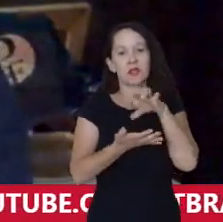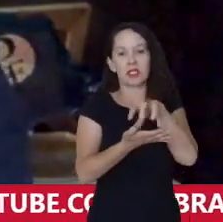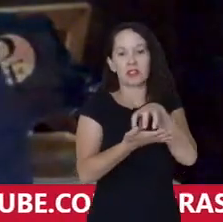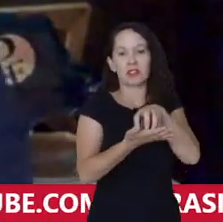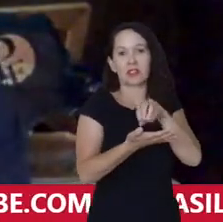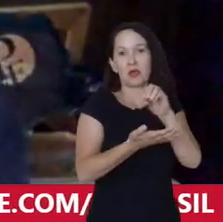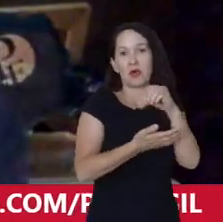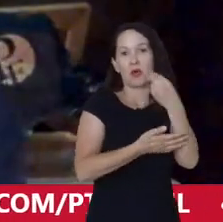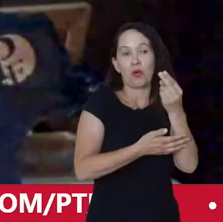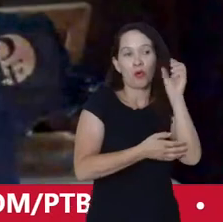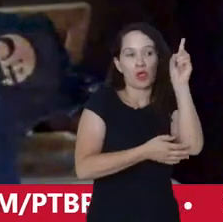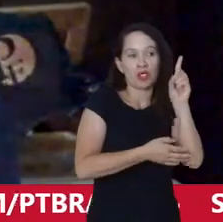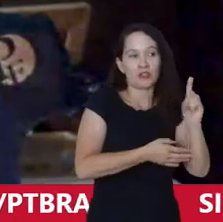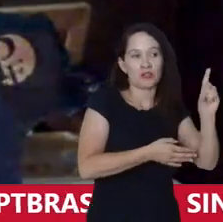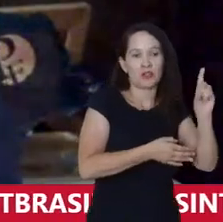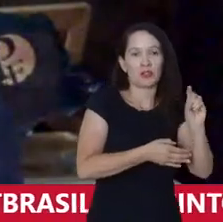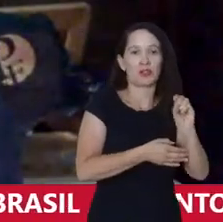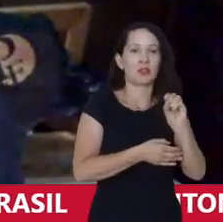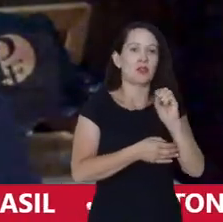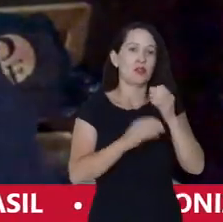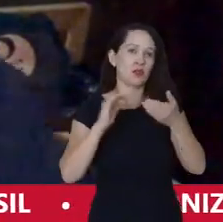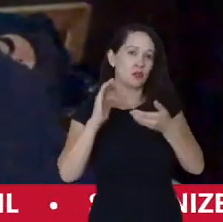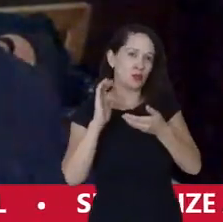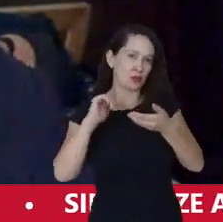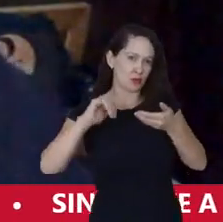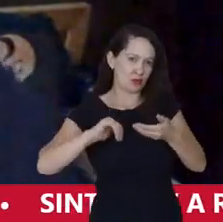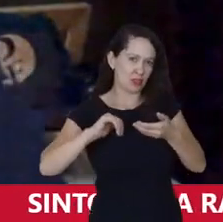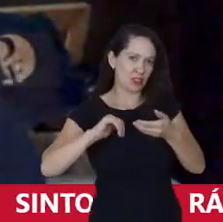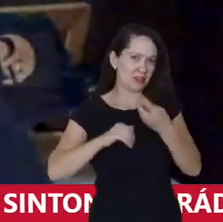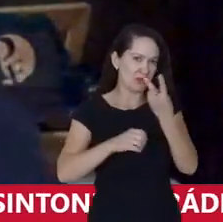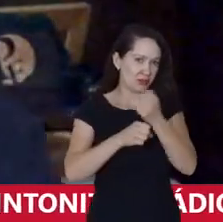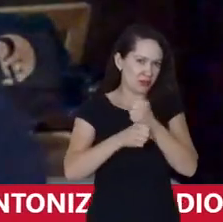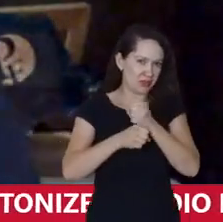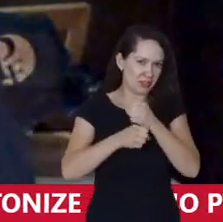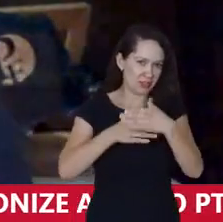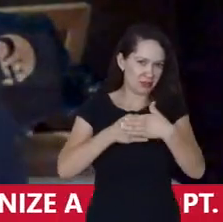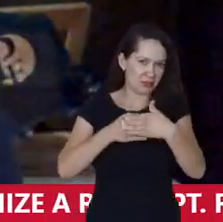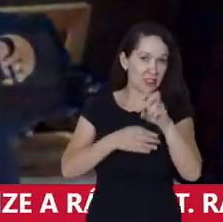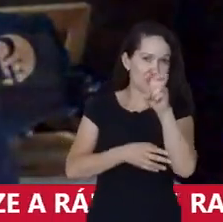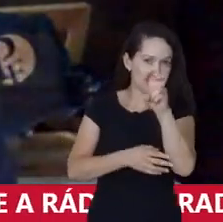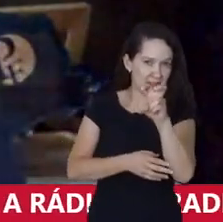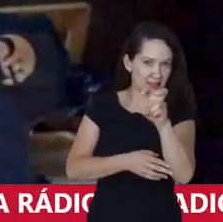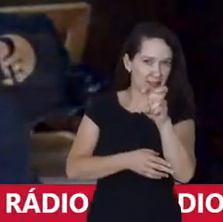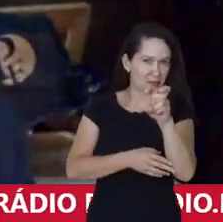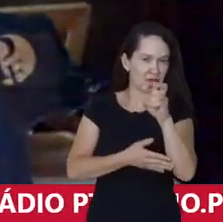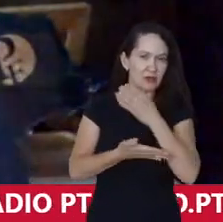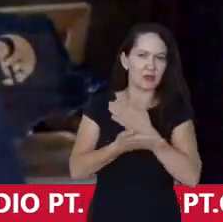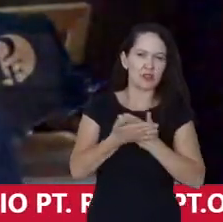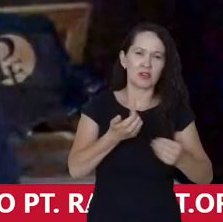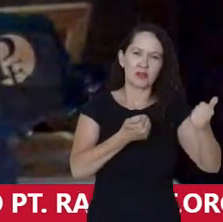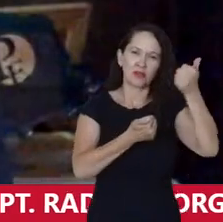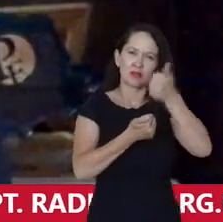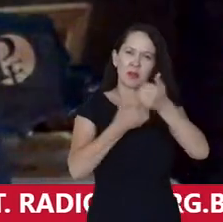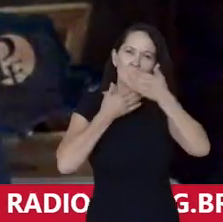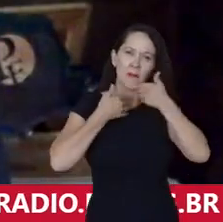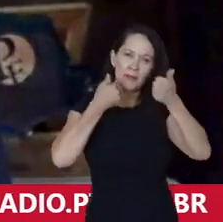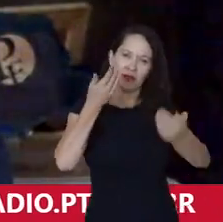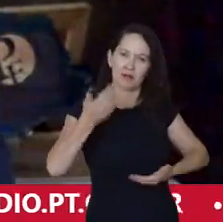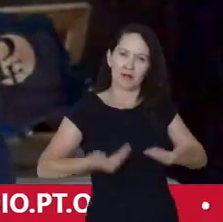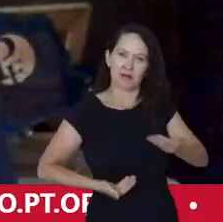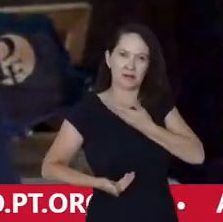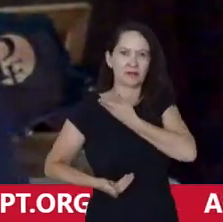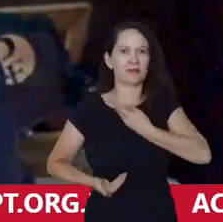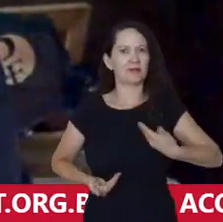pela direita, no Congresso, não só nos últimos 2, 3 anos, mas nos últimos 5 anos, desde o golpe, melhorou o serviço